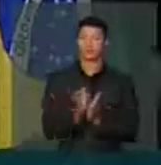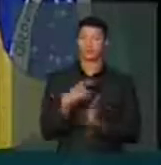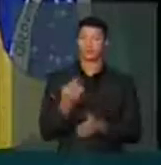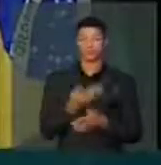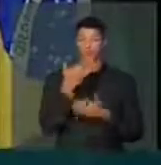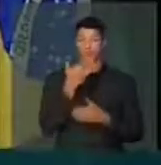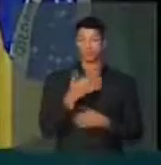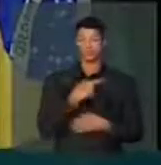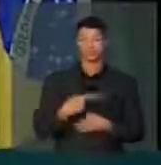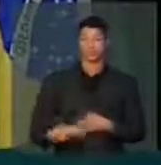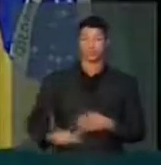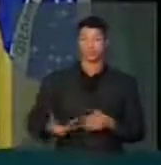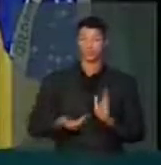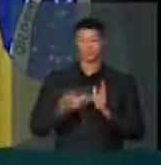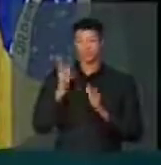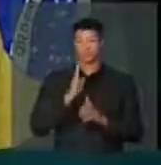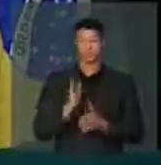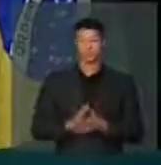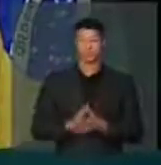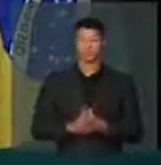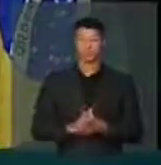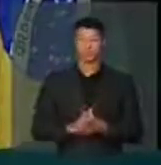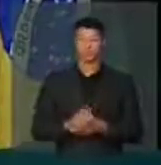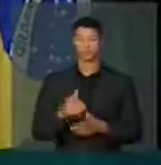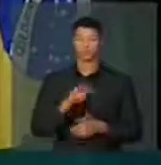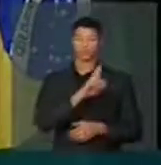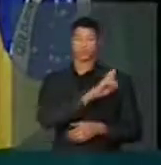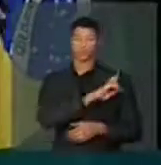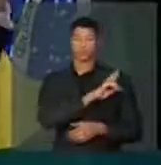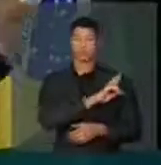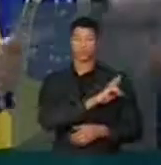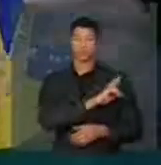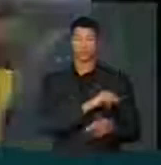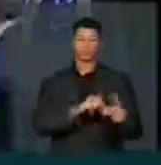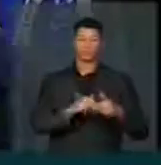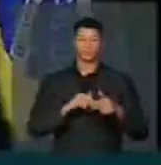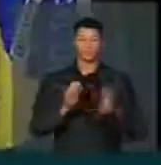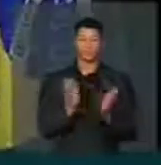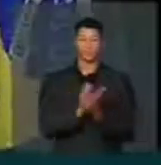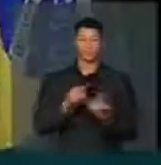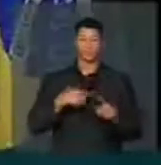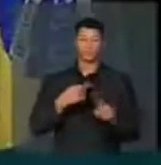pedimos ao presidente do Congresso Nacional, responsável pela condução maior